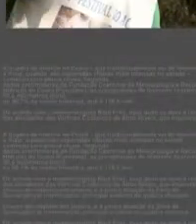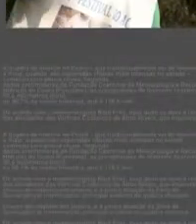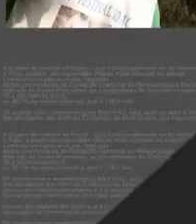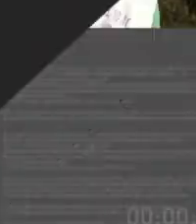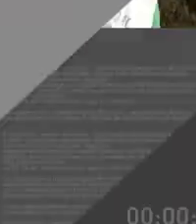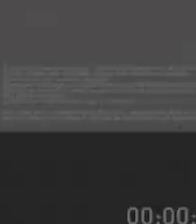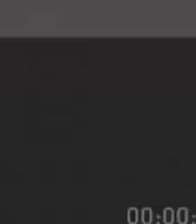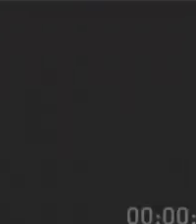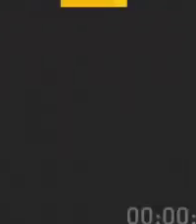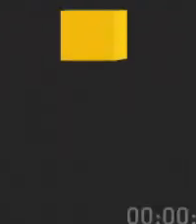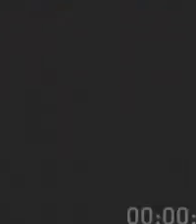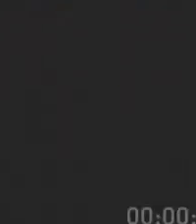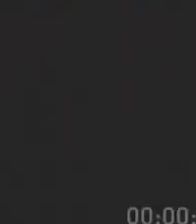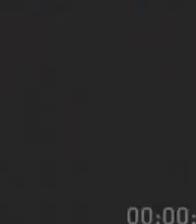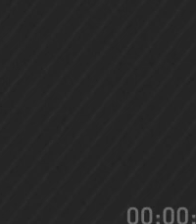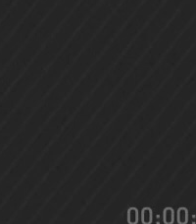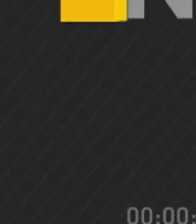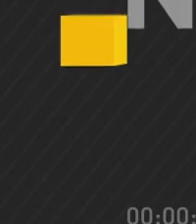ae